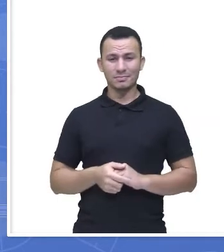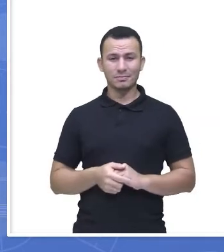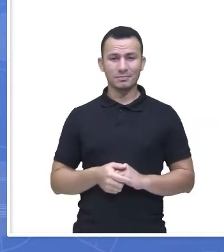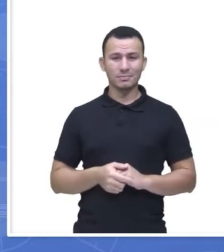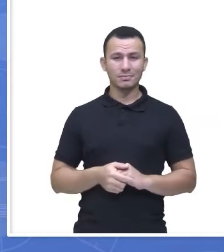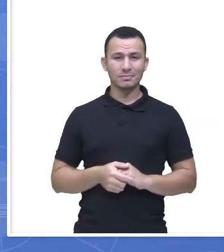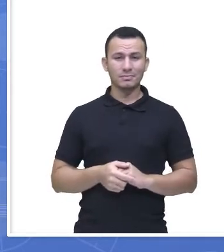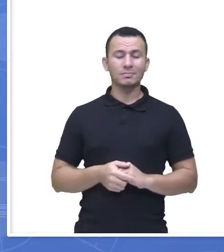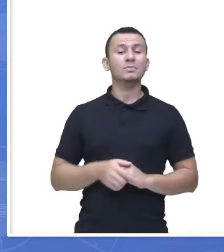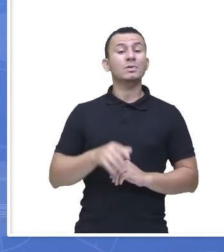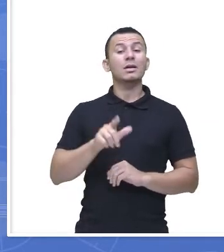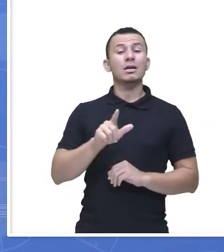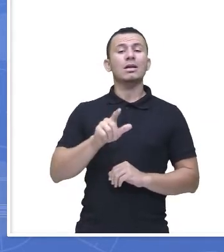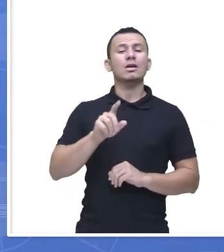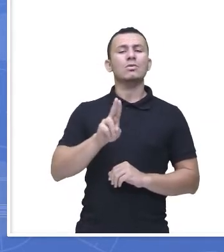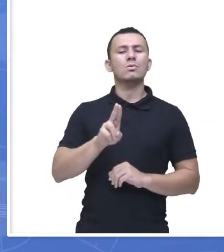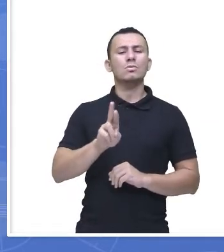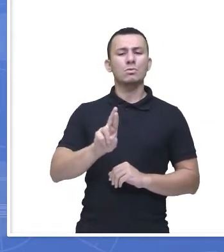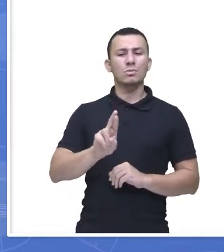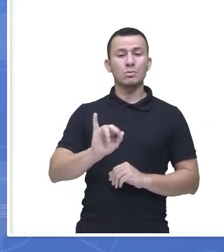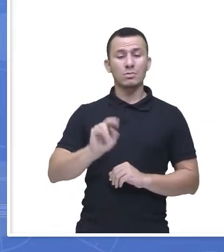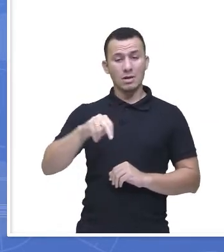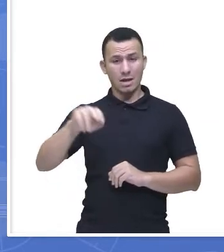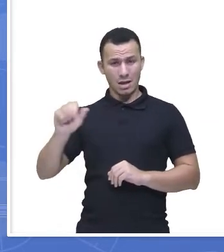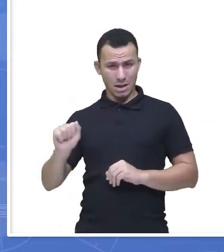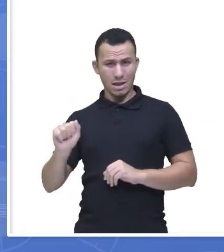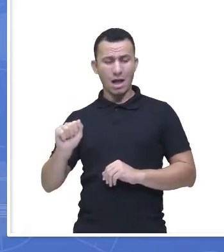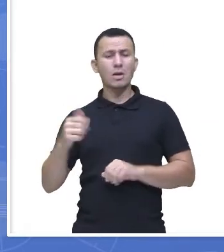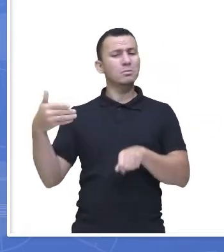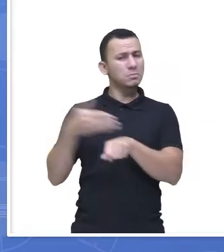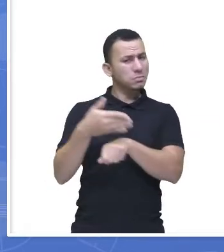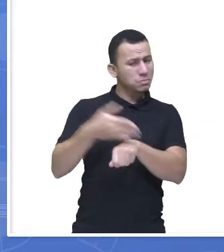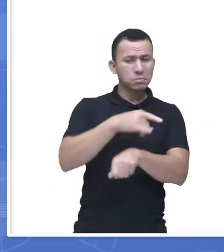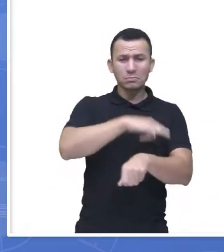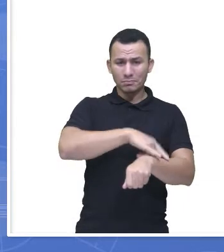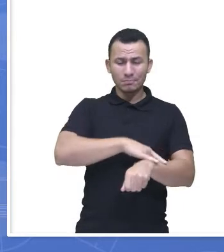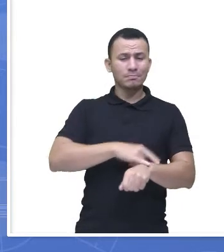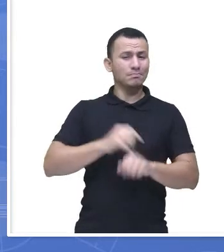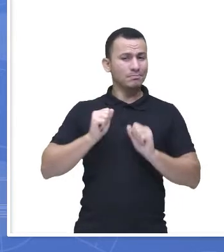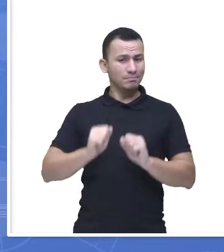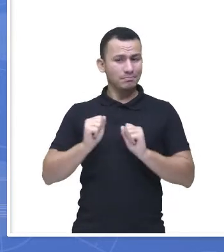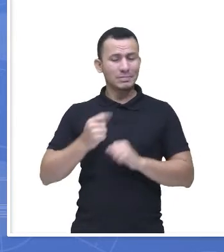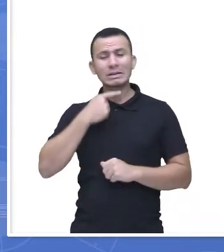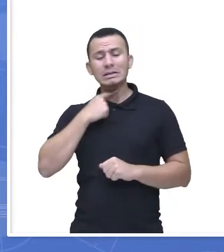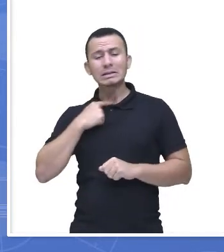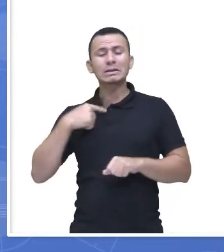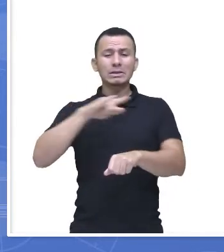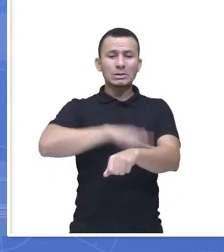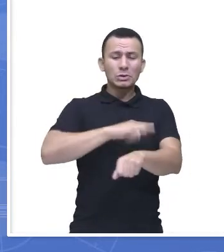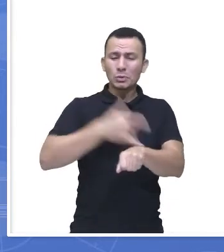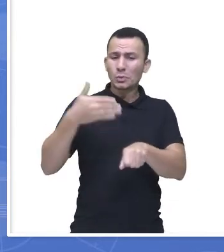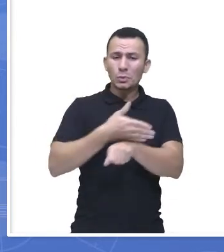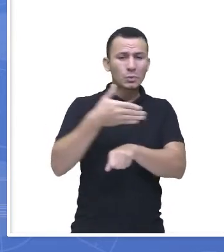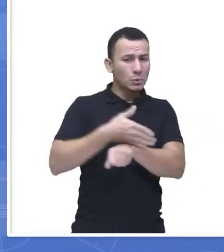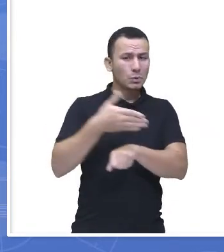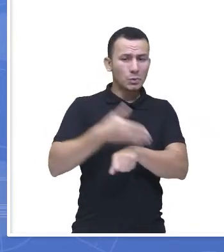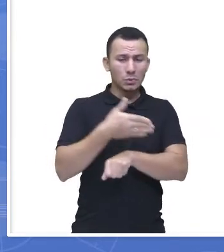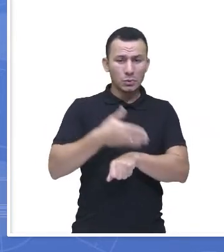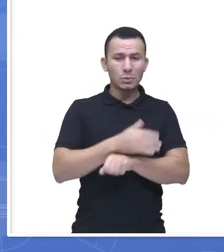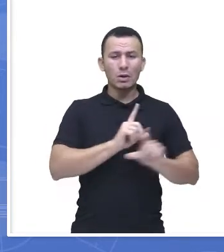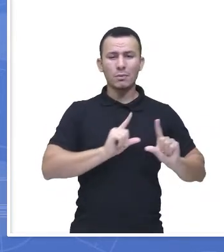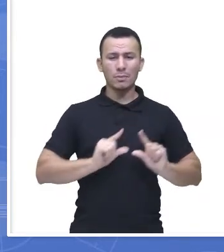Muito bem, vamos continuar o nosso exercitando, né? E agora a gente vai para o segundo ano em biologia, tá bom? E a